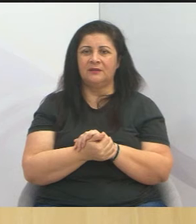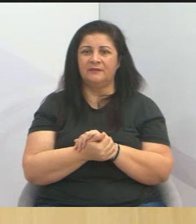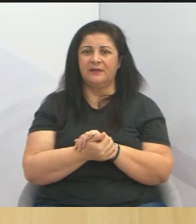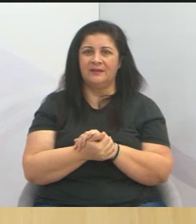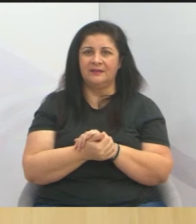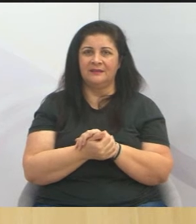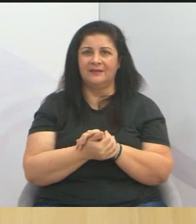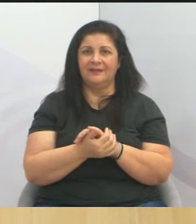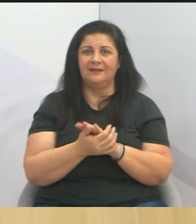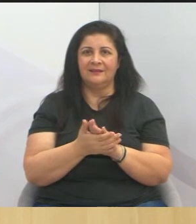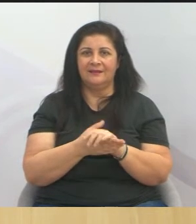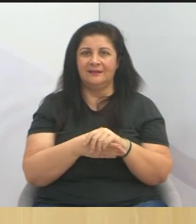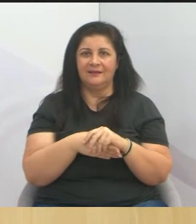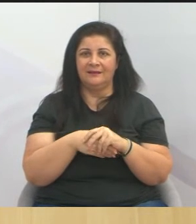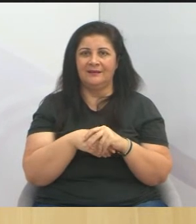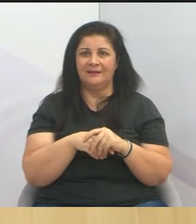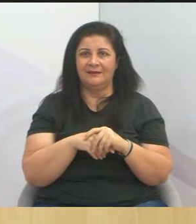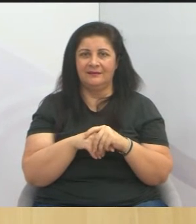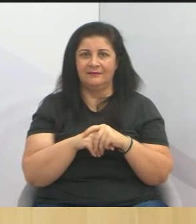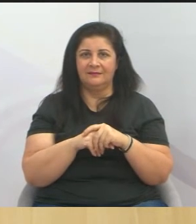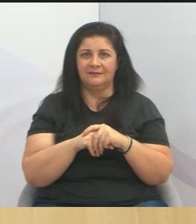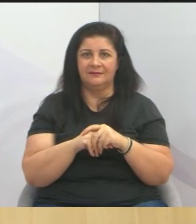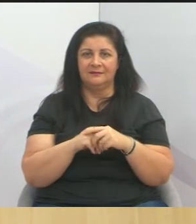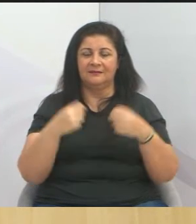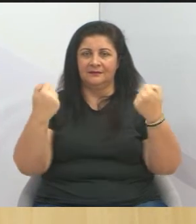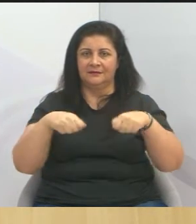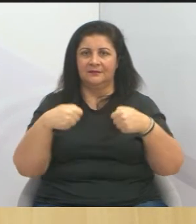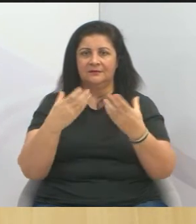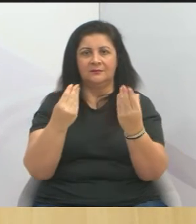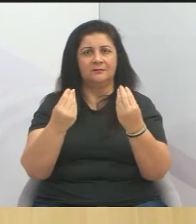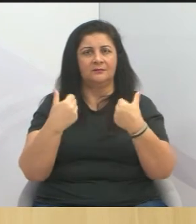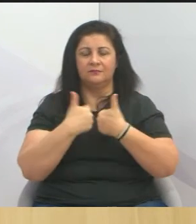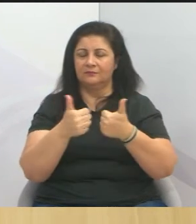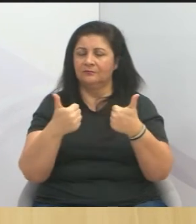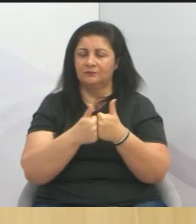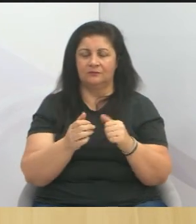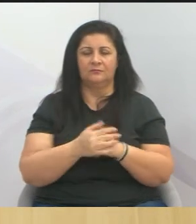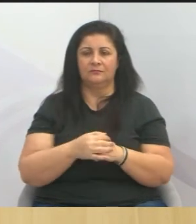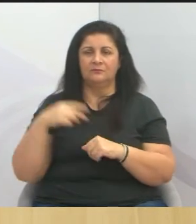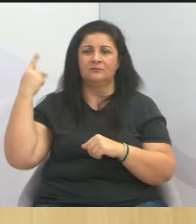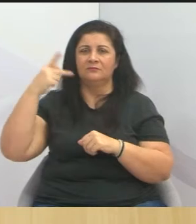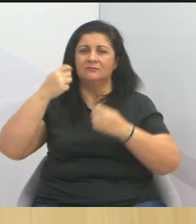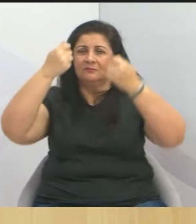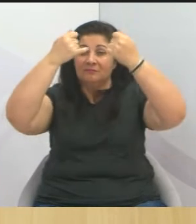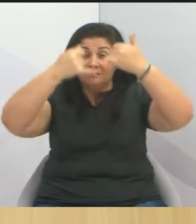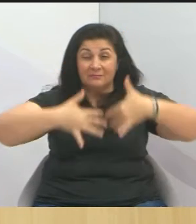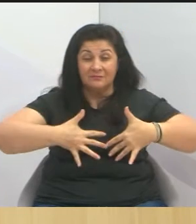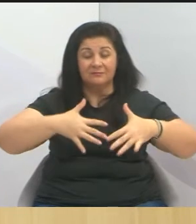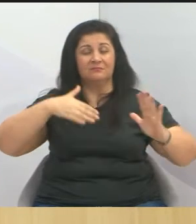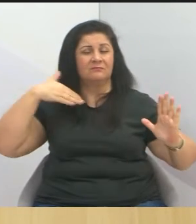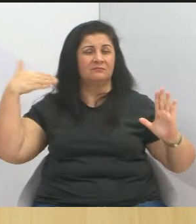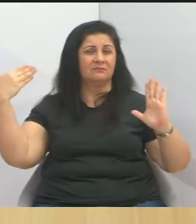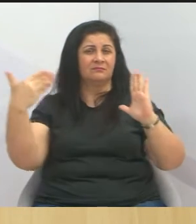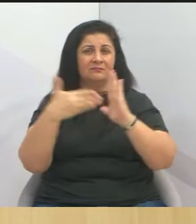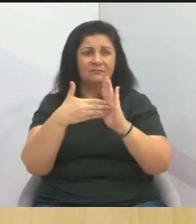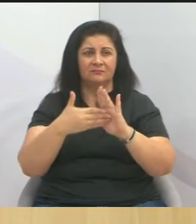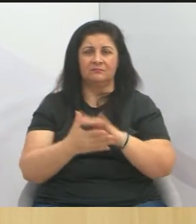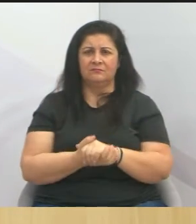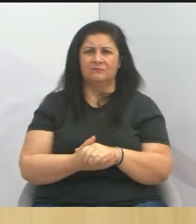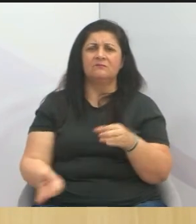não é um dois e três tem mais linha precisando então Vereador EA foi já colocou o pacote completo